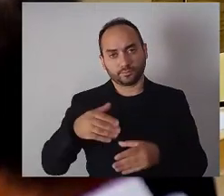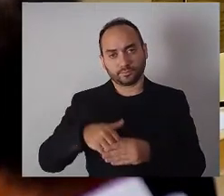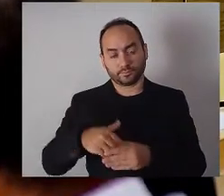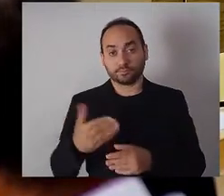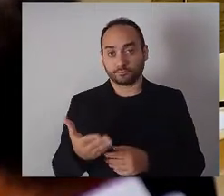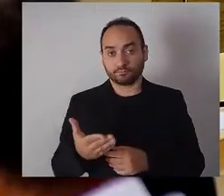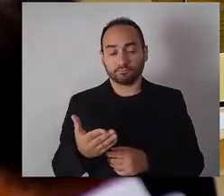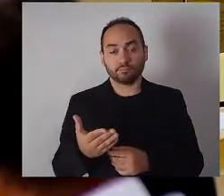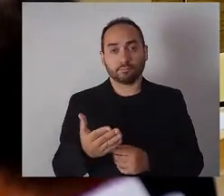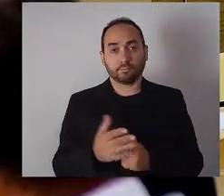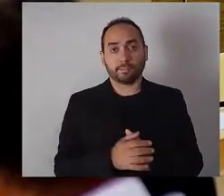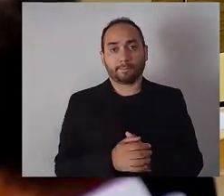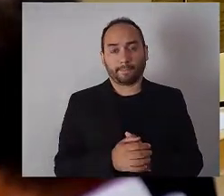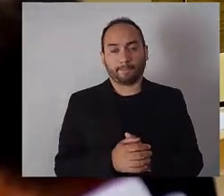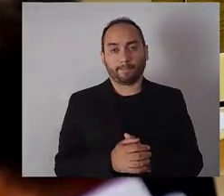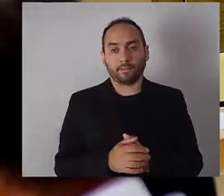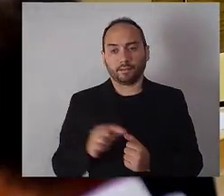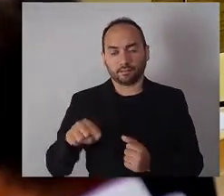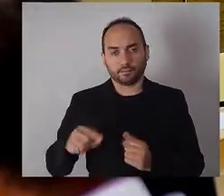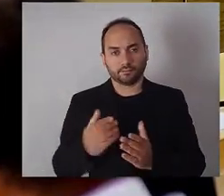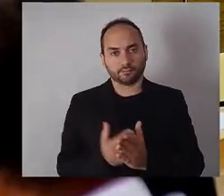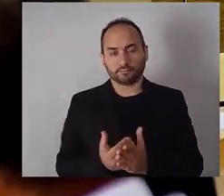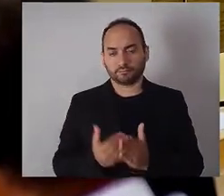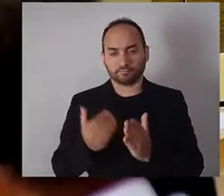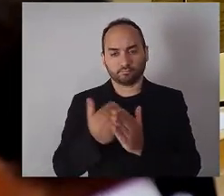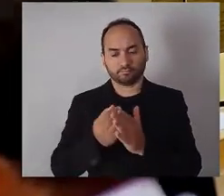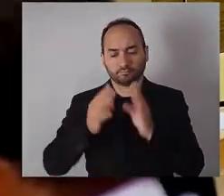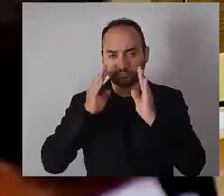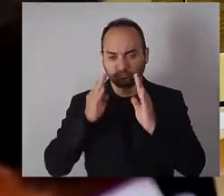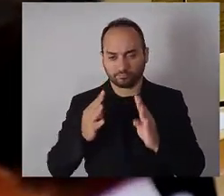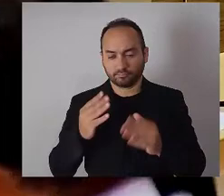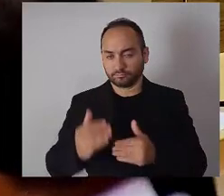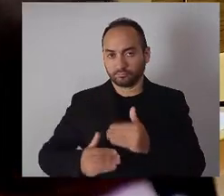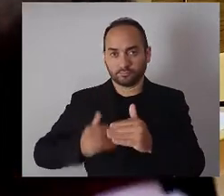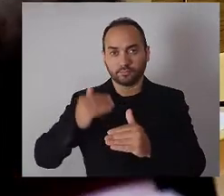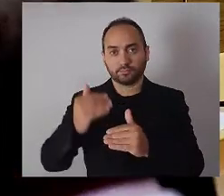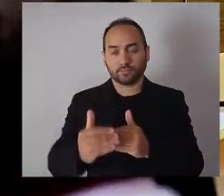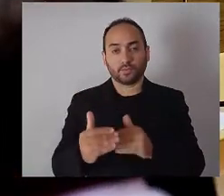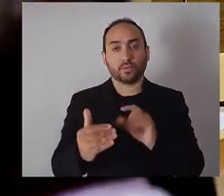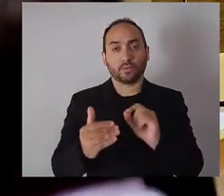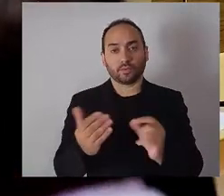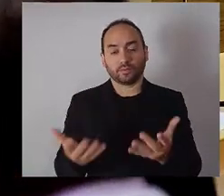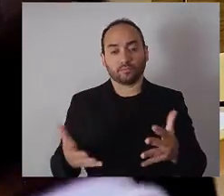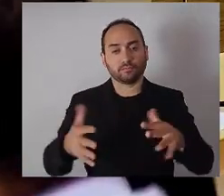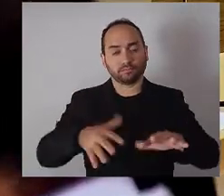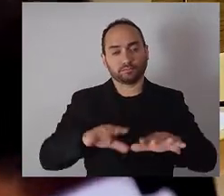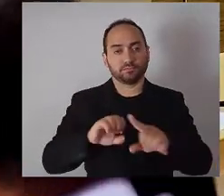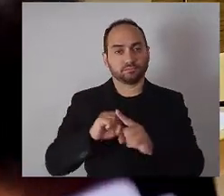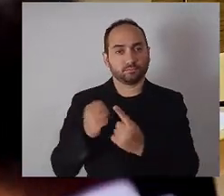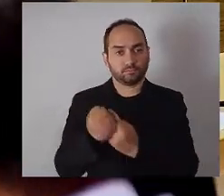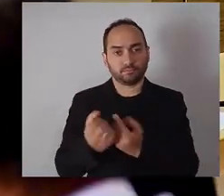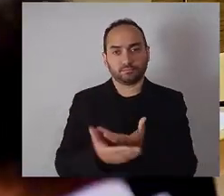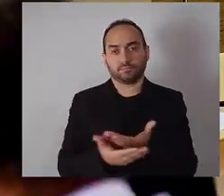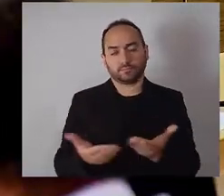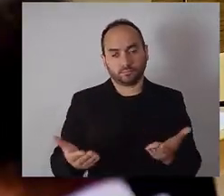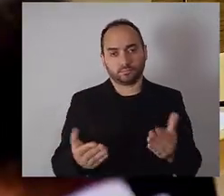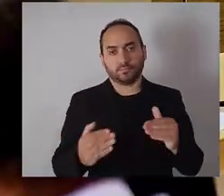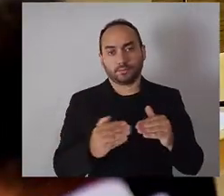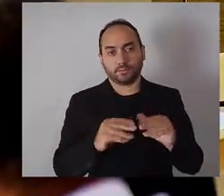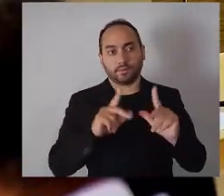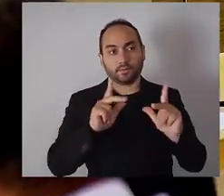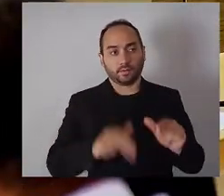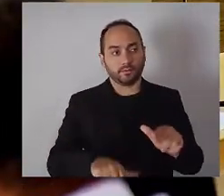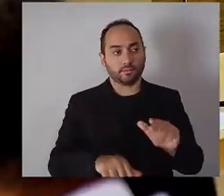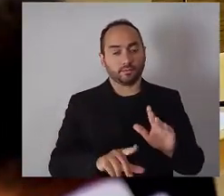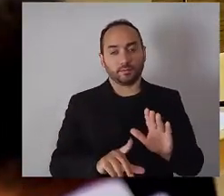dá mais um importantíssimo passo rumo à inclusão social, em consonância com as